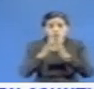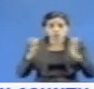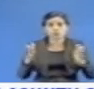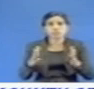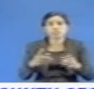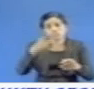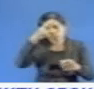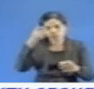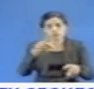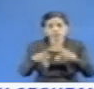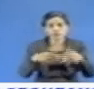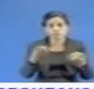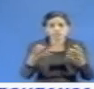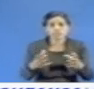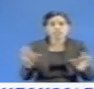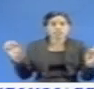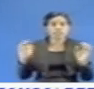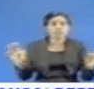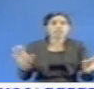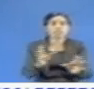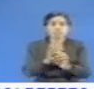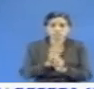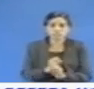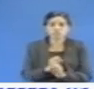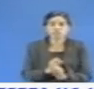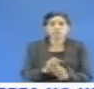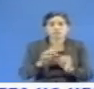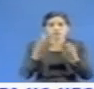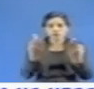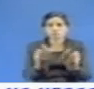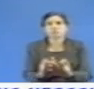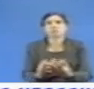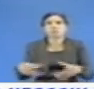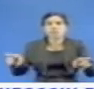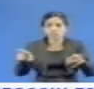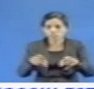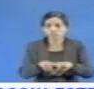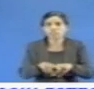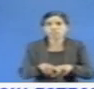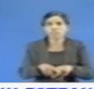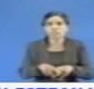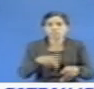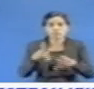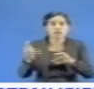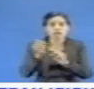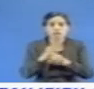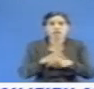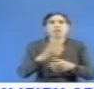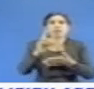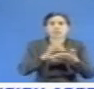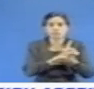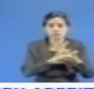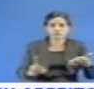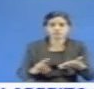dela ruma mos la simo, mas que ema ne moras, ne família mos dela ruma, saimos anessa, ema discrimina hotu. Então,